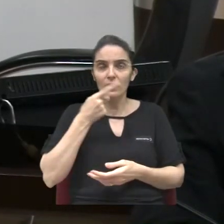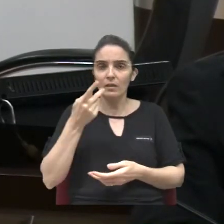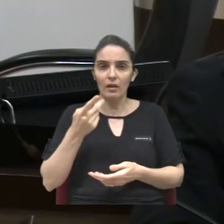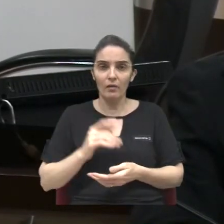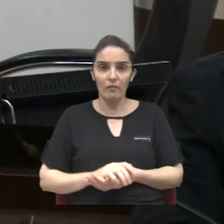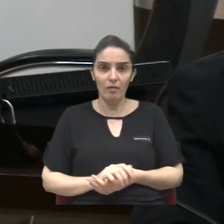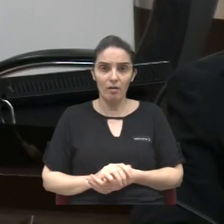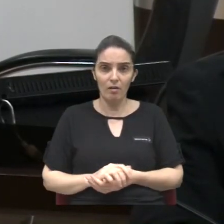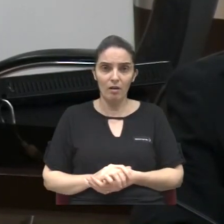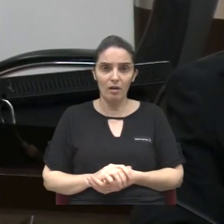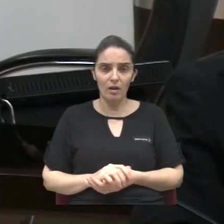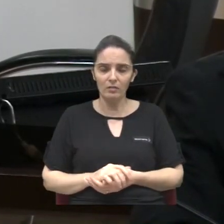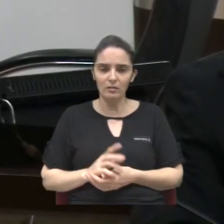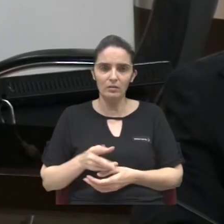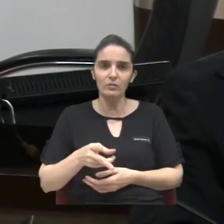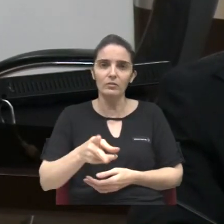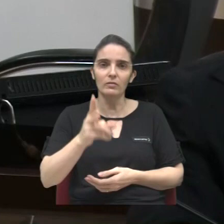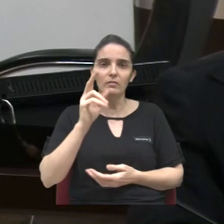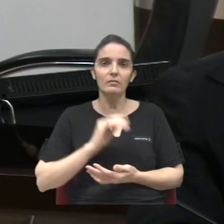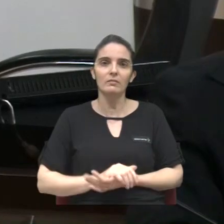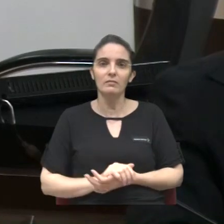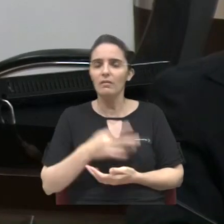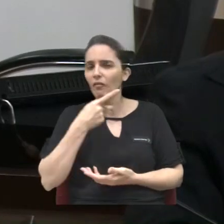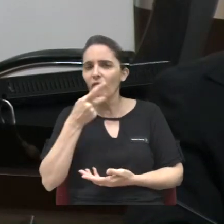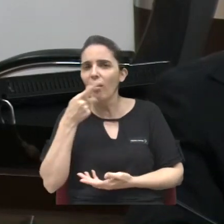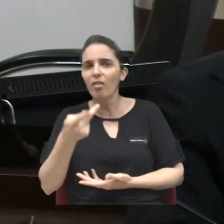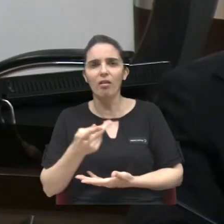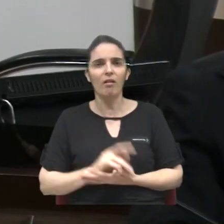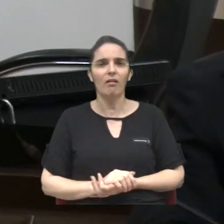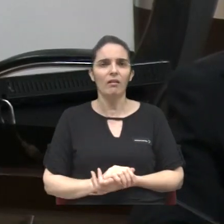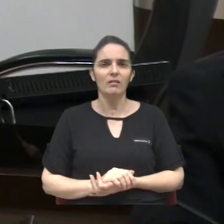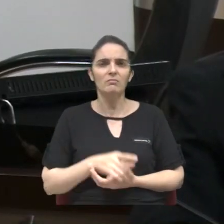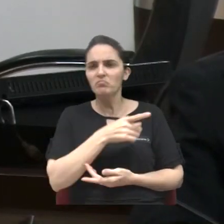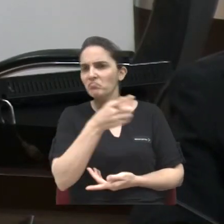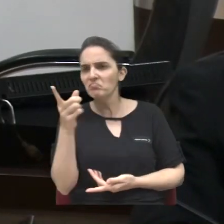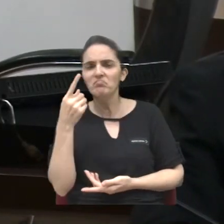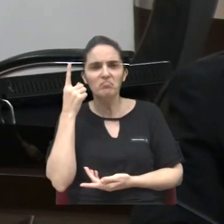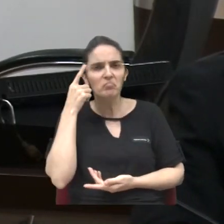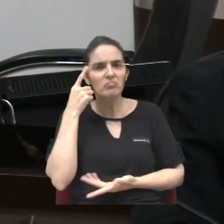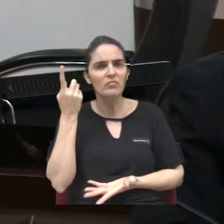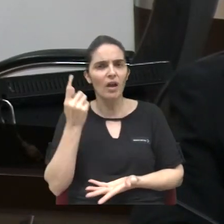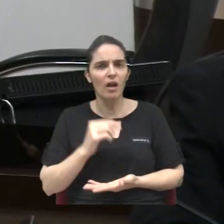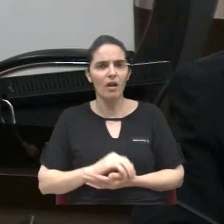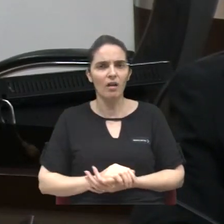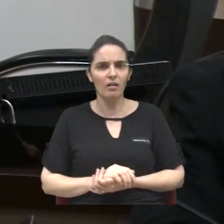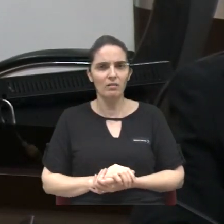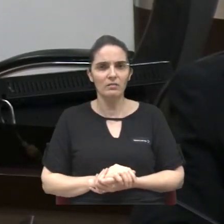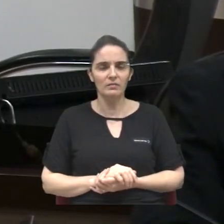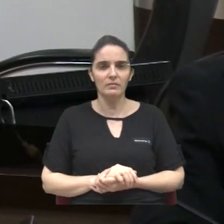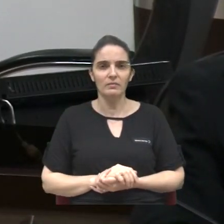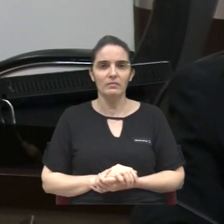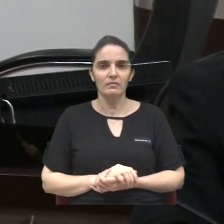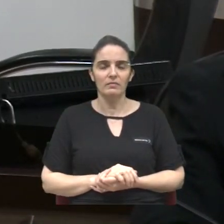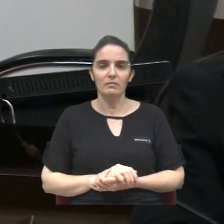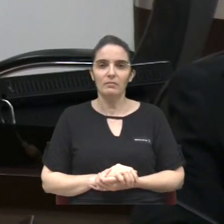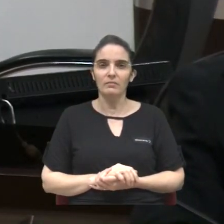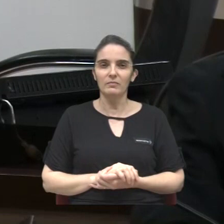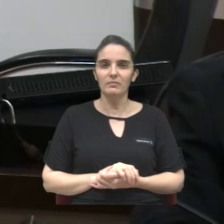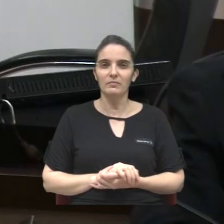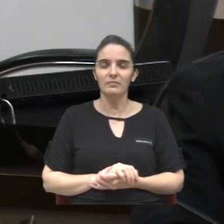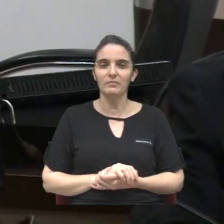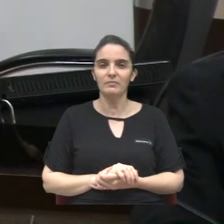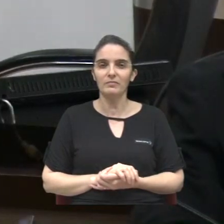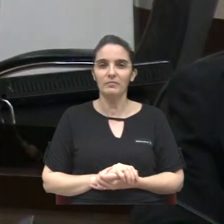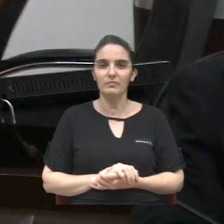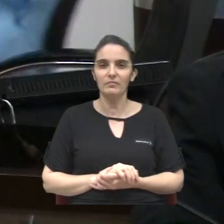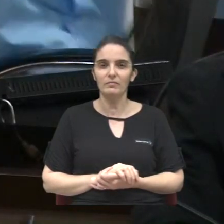falando de depressão, não é? Todo mundo conhece alguém que tem depressão, e a depressão ela é causada exatamente por conta de